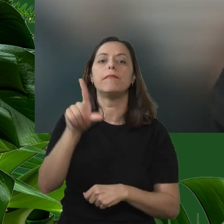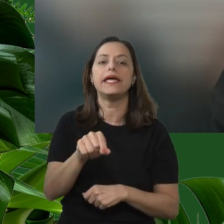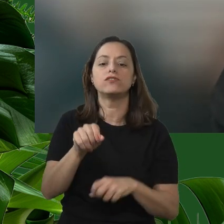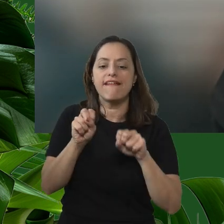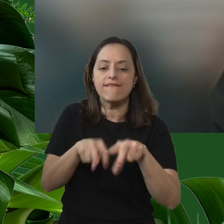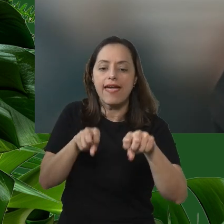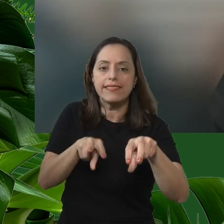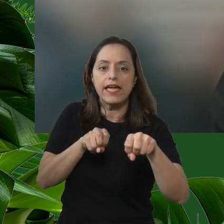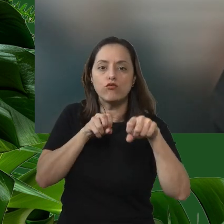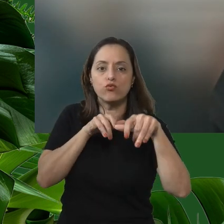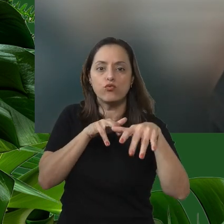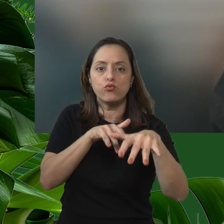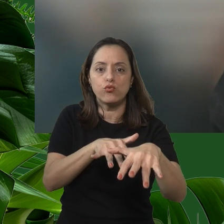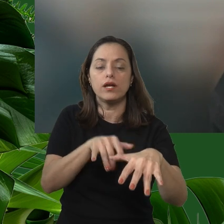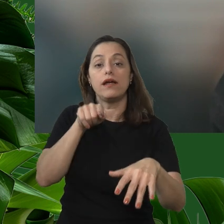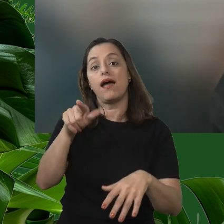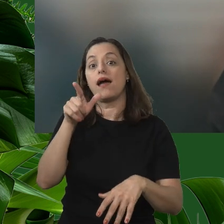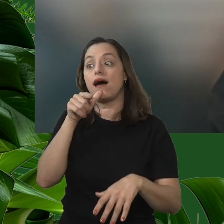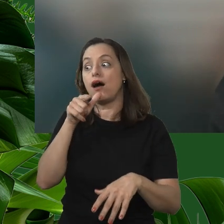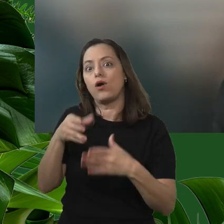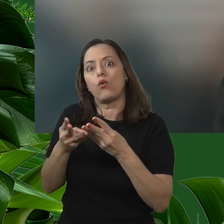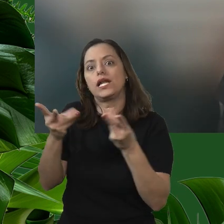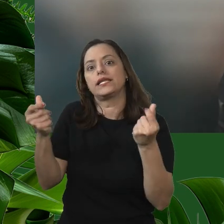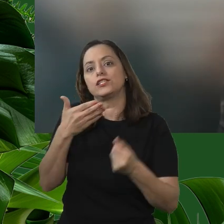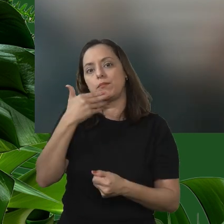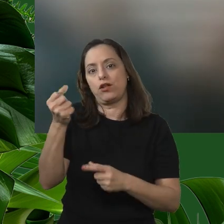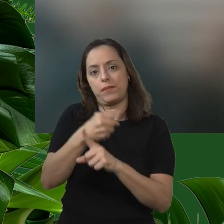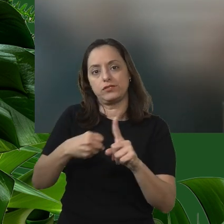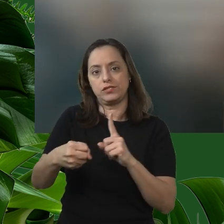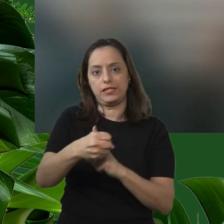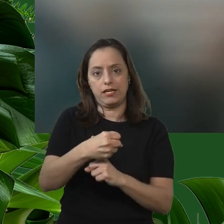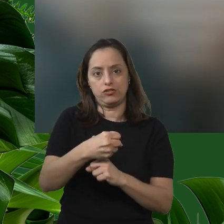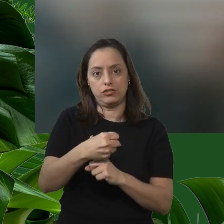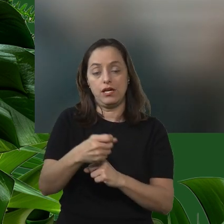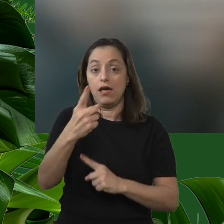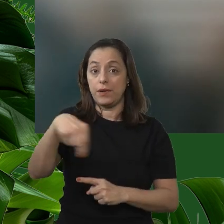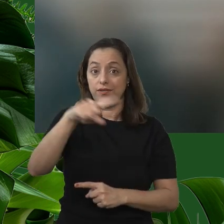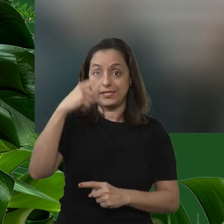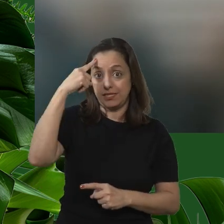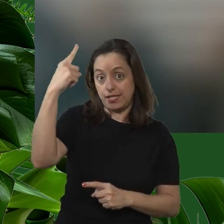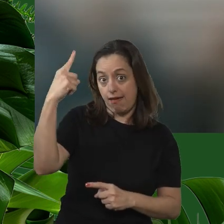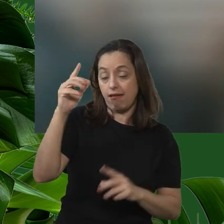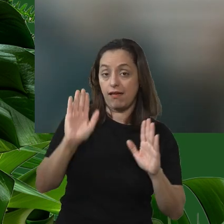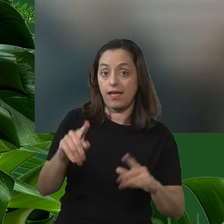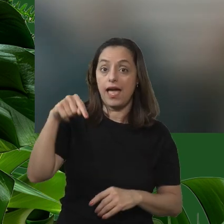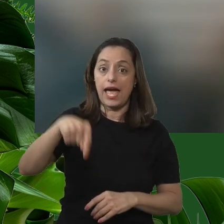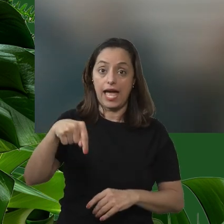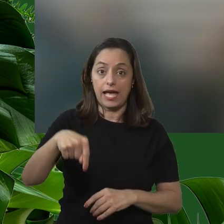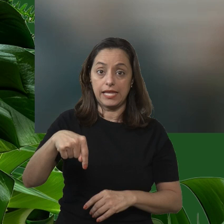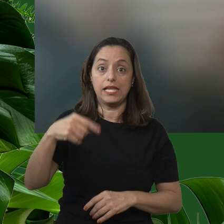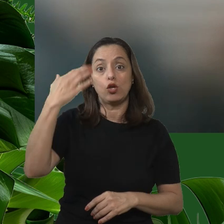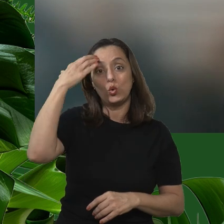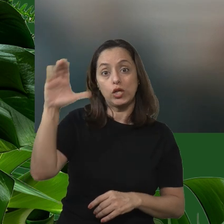com isso garanta água em melhor quantidade e qualidade para a sociedade. Só para vocês terem uma ideia, aqui na região metropolitana de